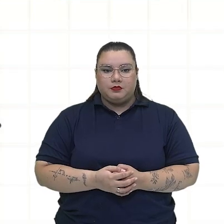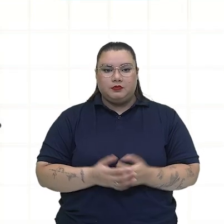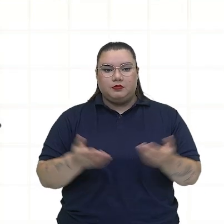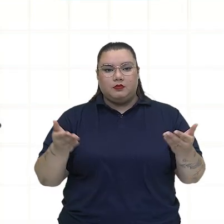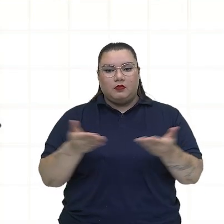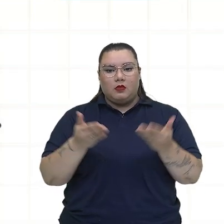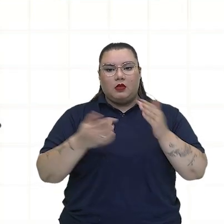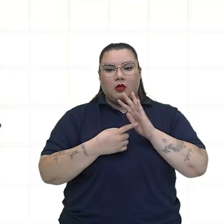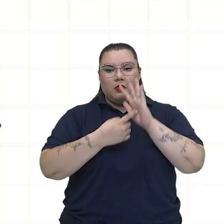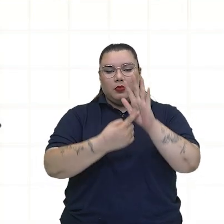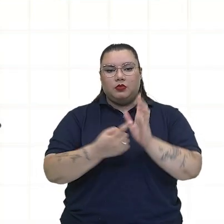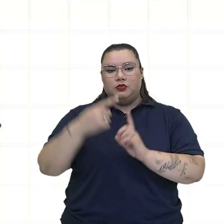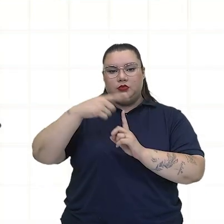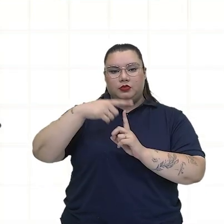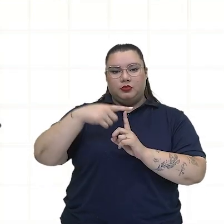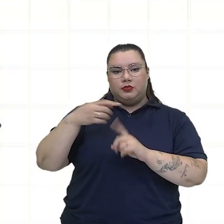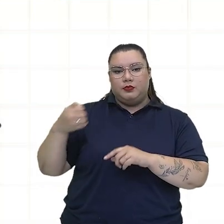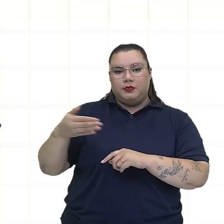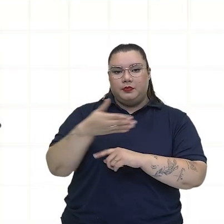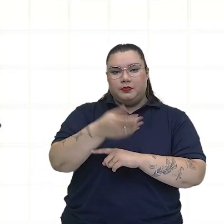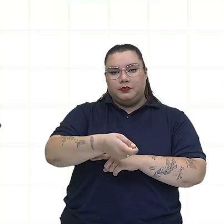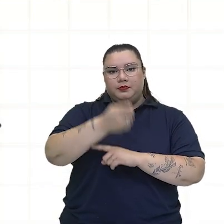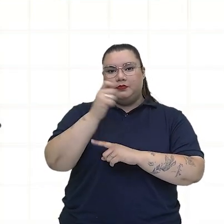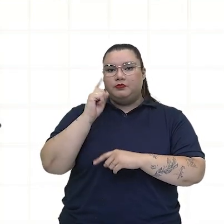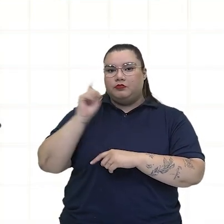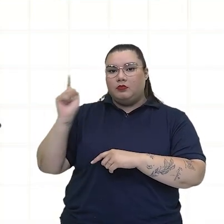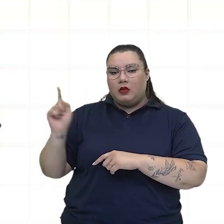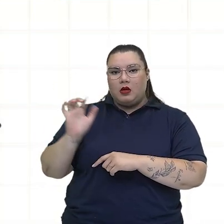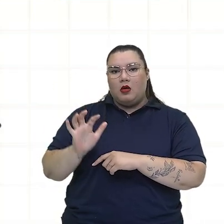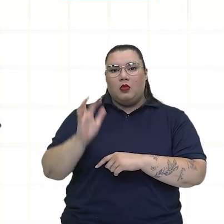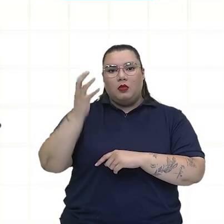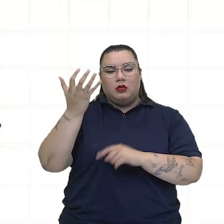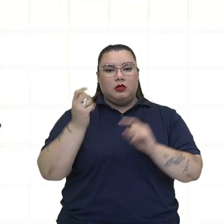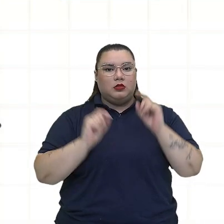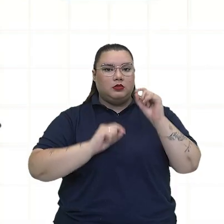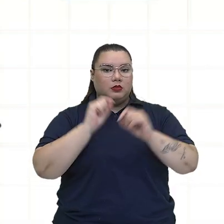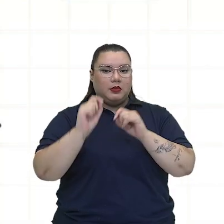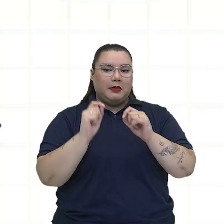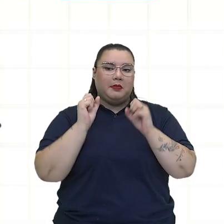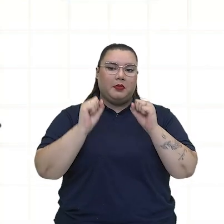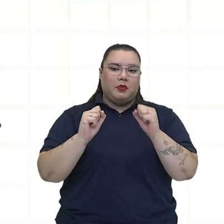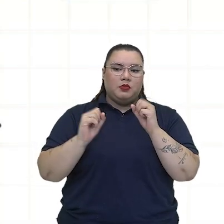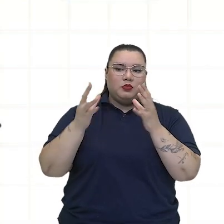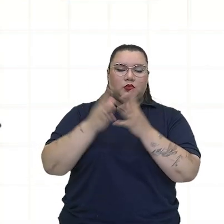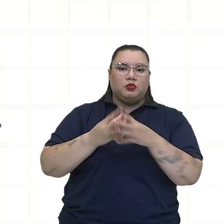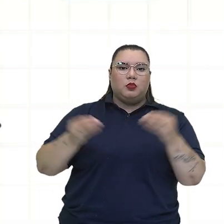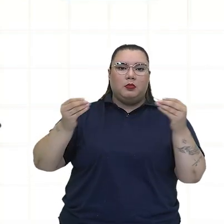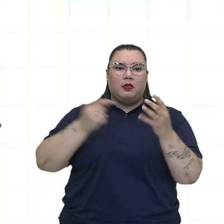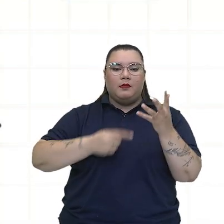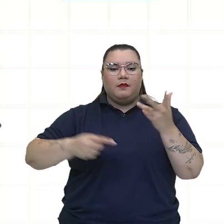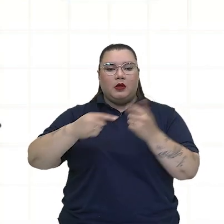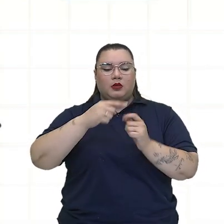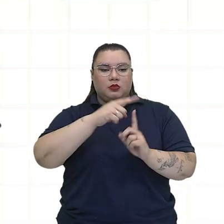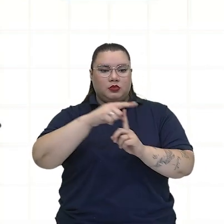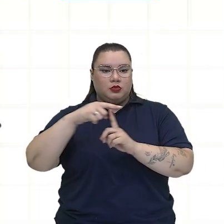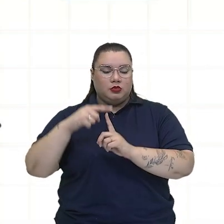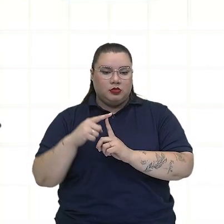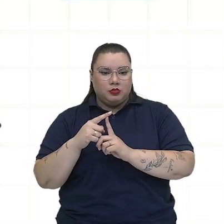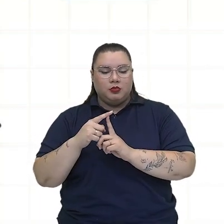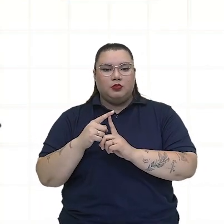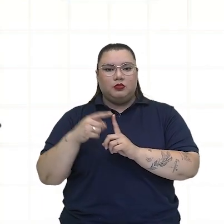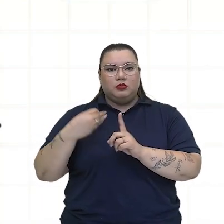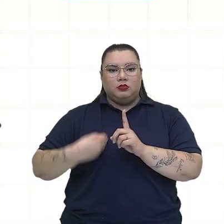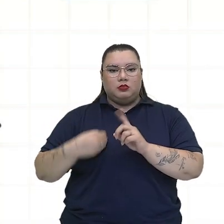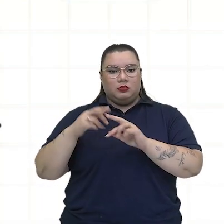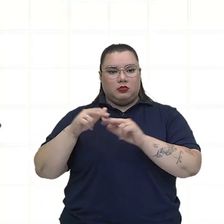de pesca que acontece e que ela acaba causando a extinção de diversas espécies e organismos